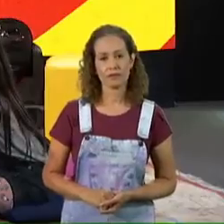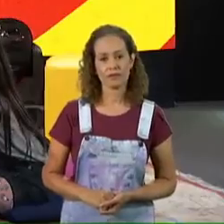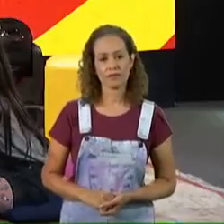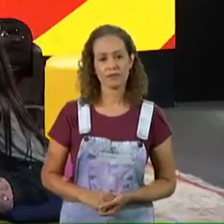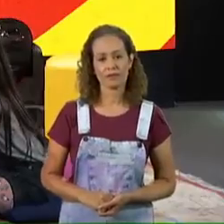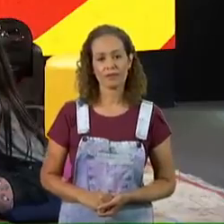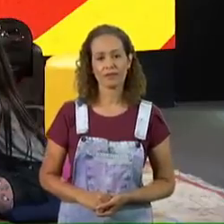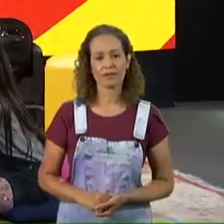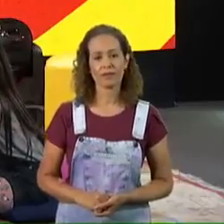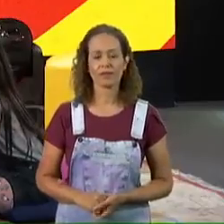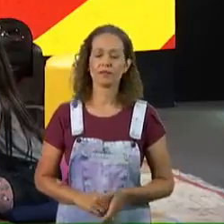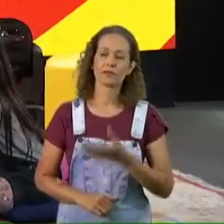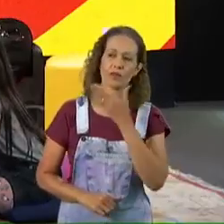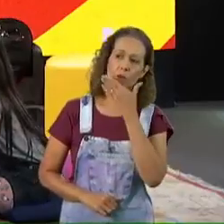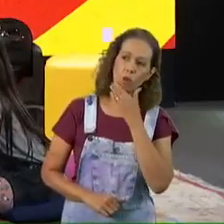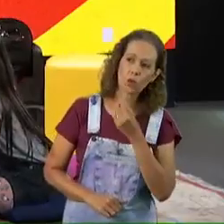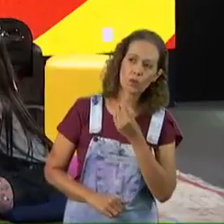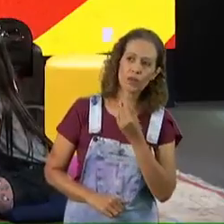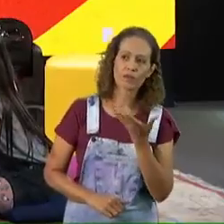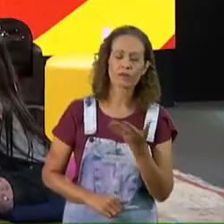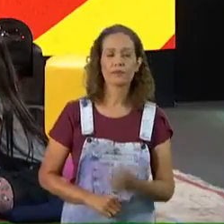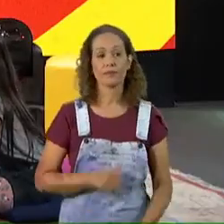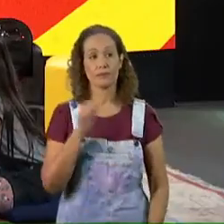É homem ou mulher? É mulher.